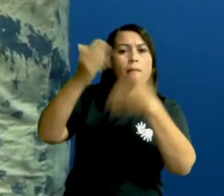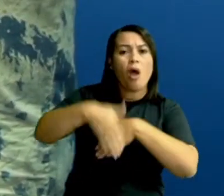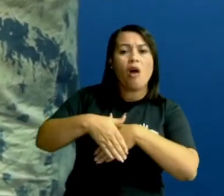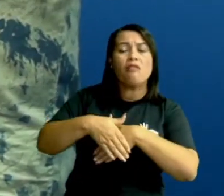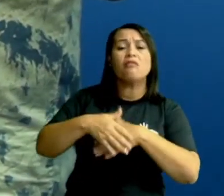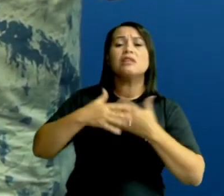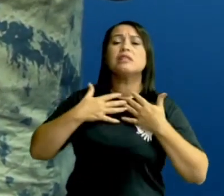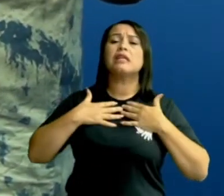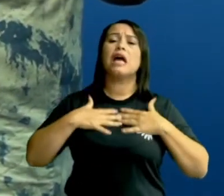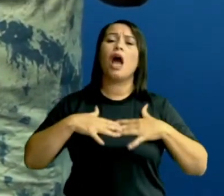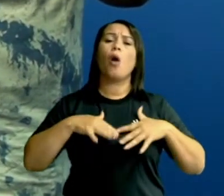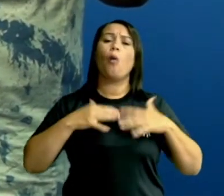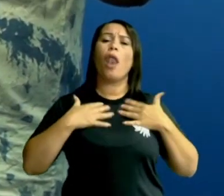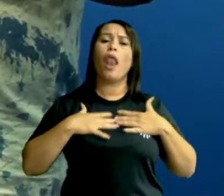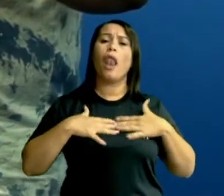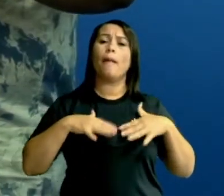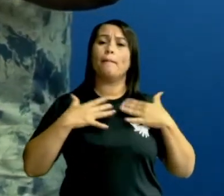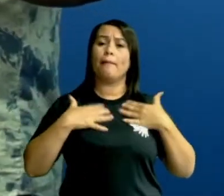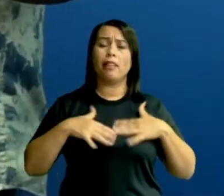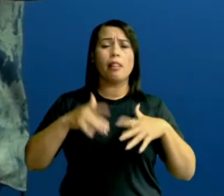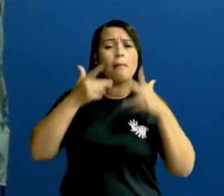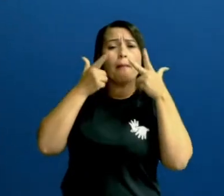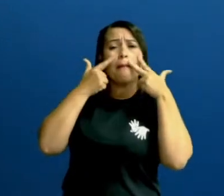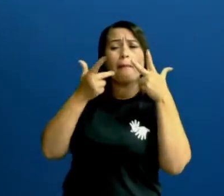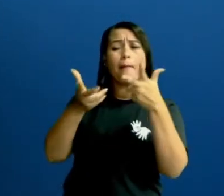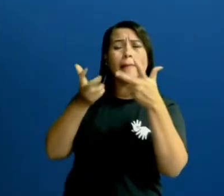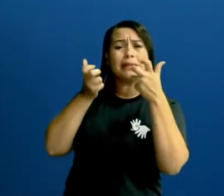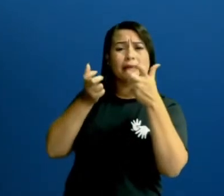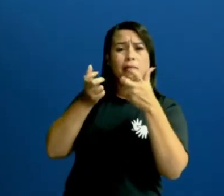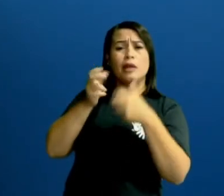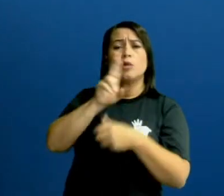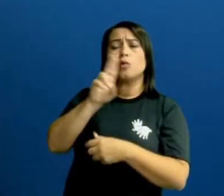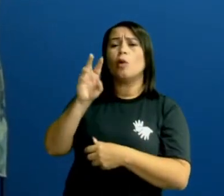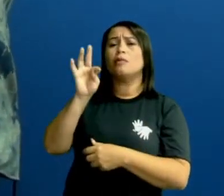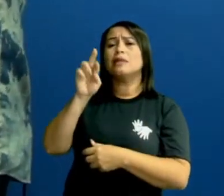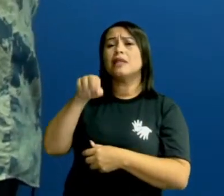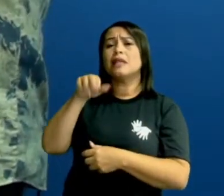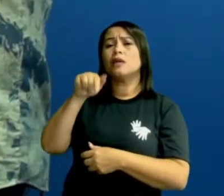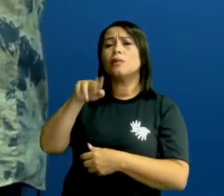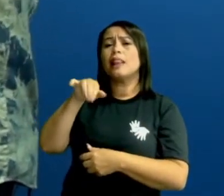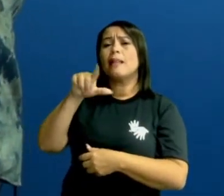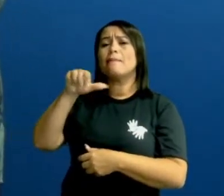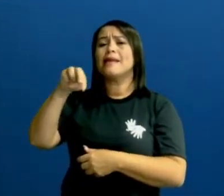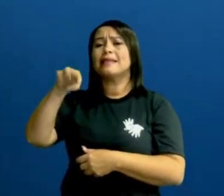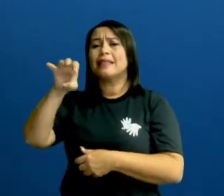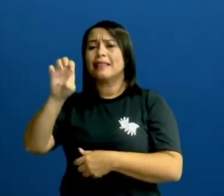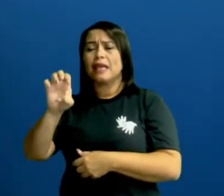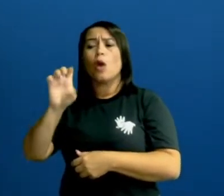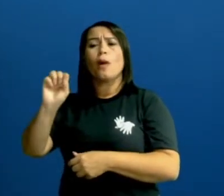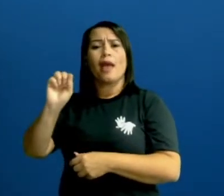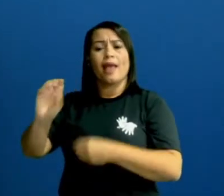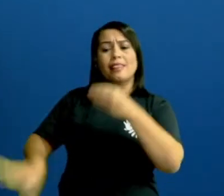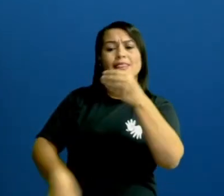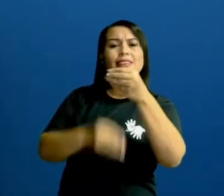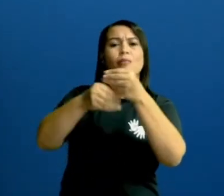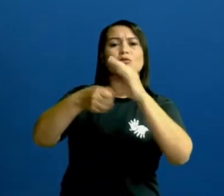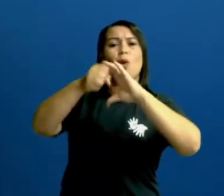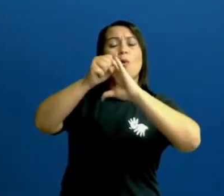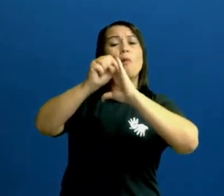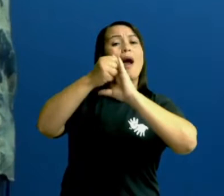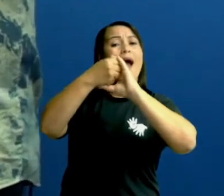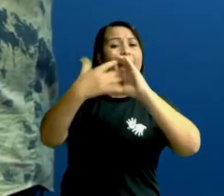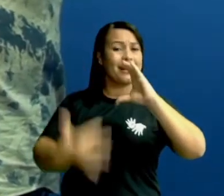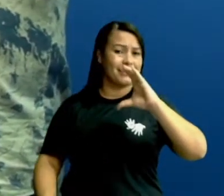prova tranquilamente, percebam que esse tranquilamente ele está acrescentando o quê? Uma